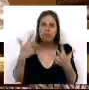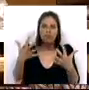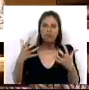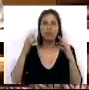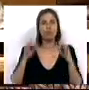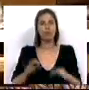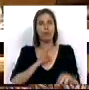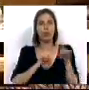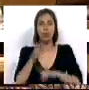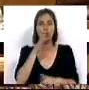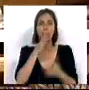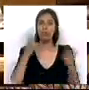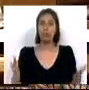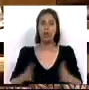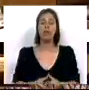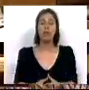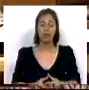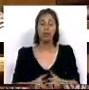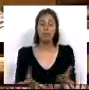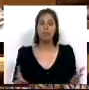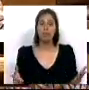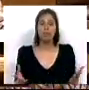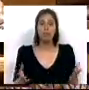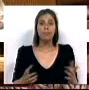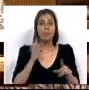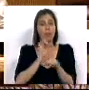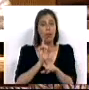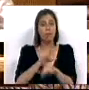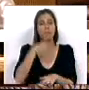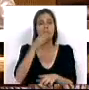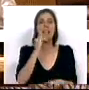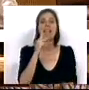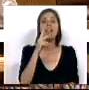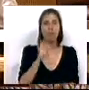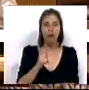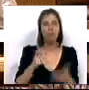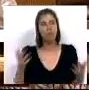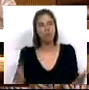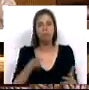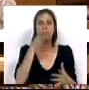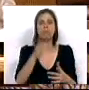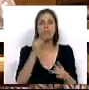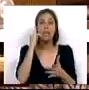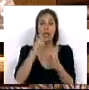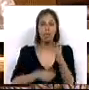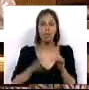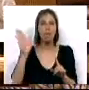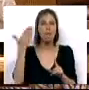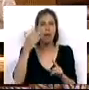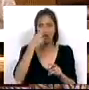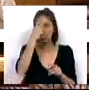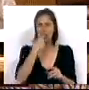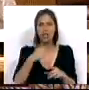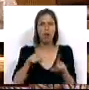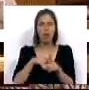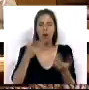óbvio, senhoras e senhores deputados, é que quando falamos do IVA, falamos de um dos impostos mais